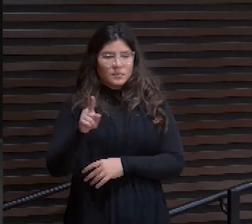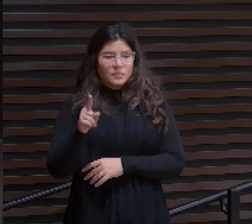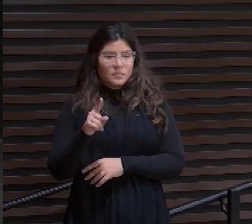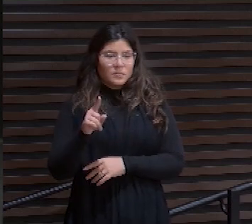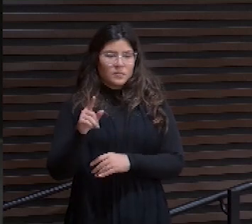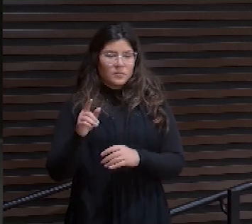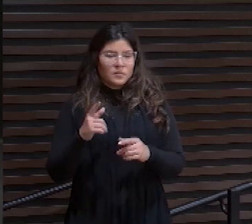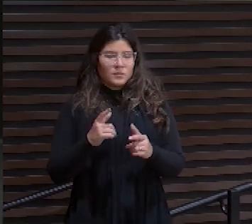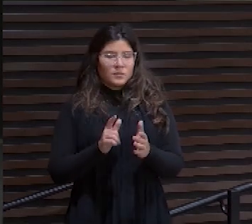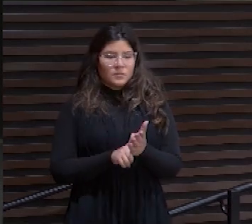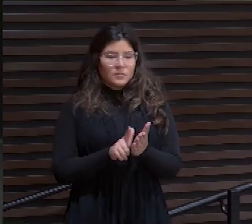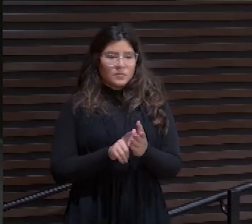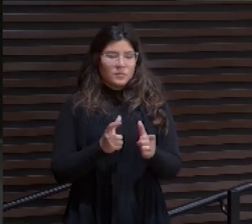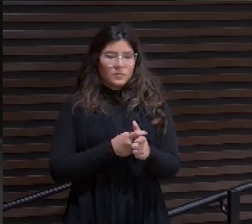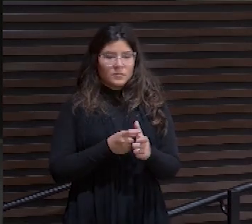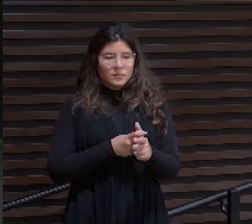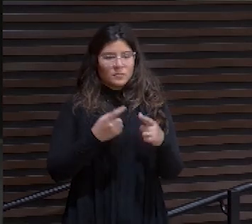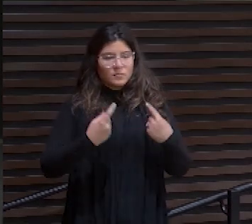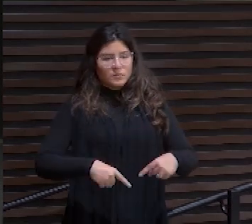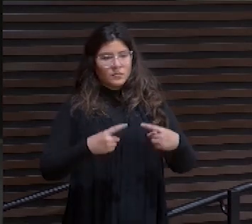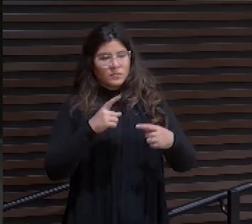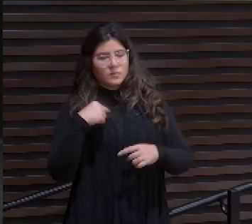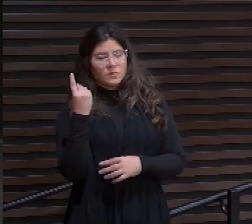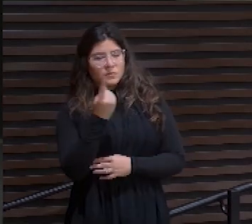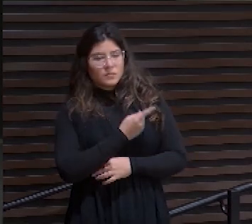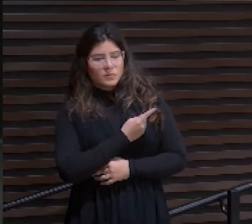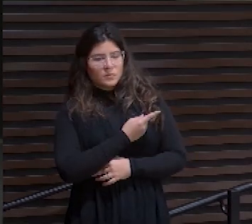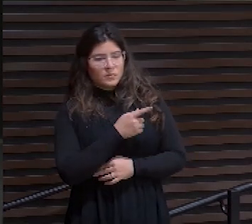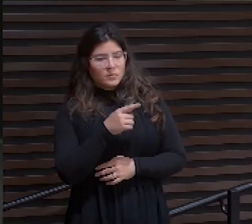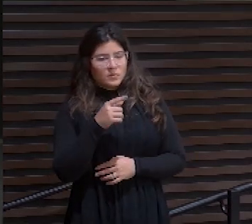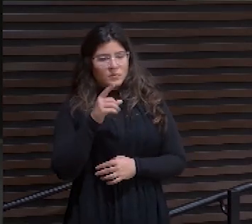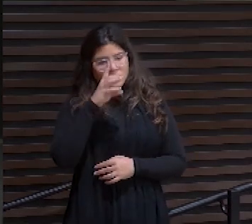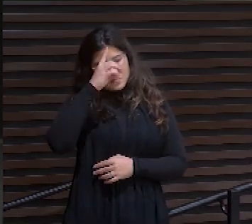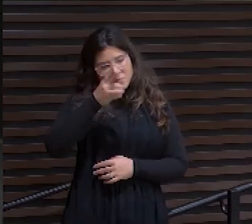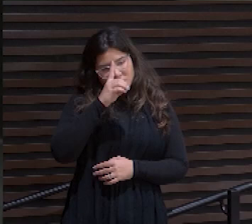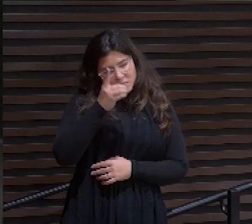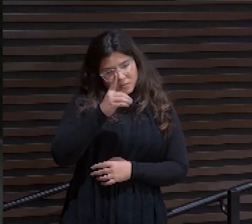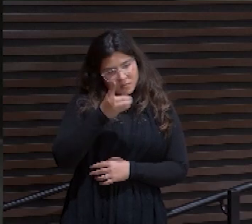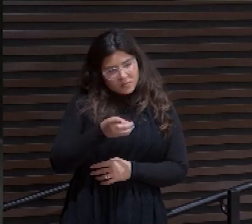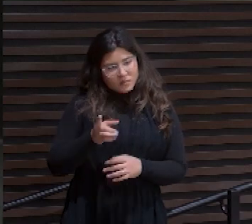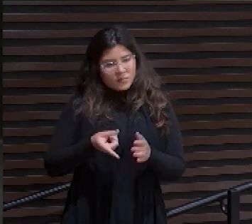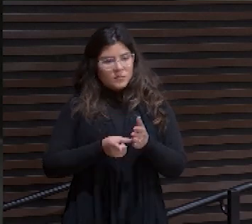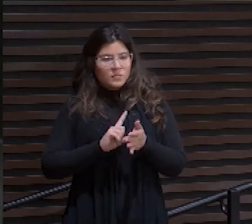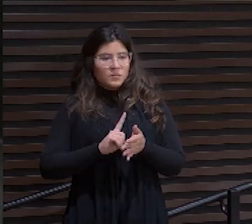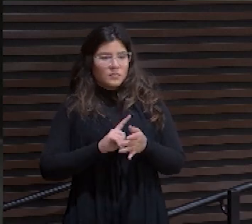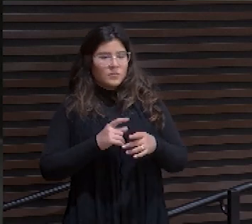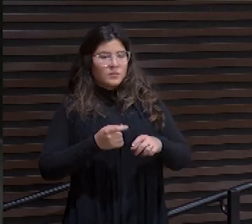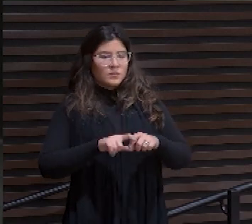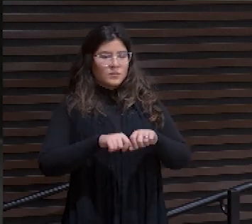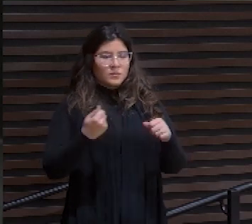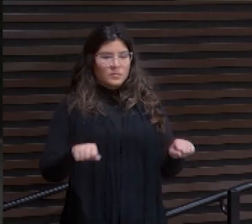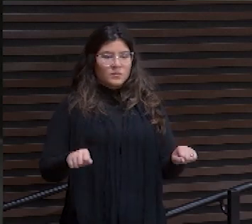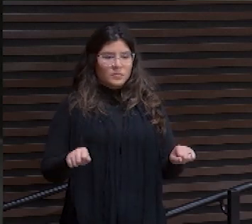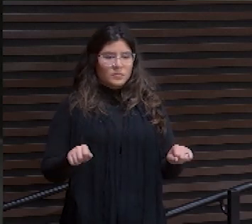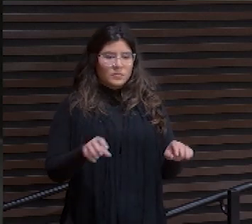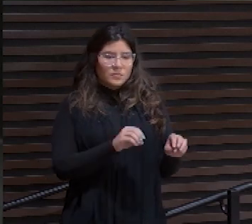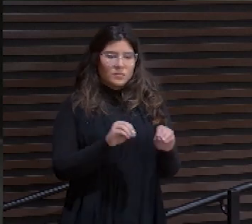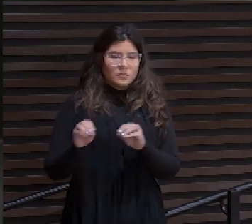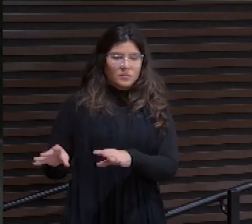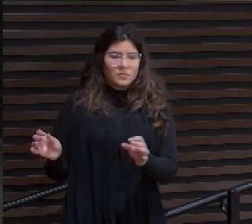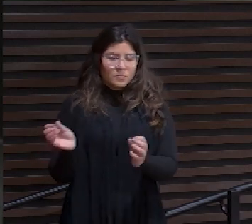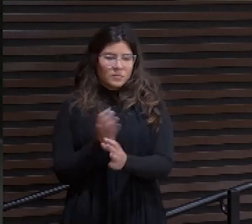contra nós, e que constava de ordenanças, o qual nos era prejudicial, removeu